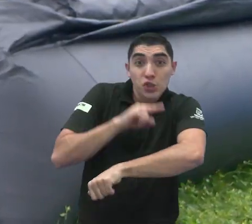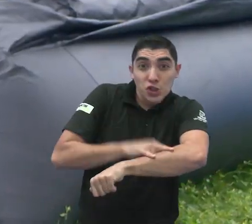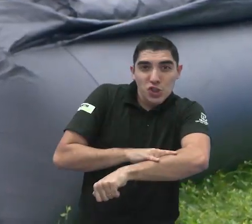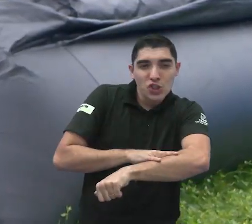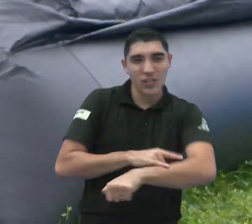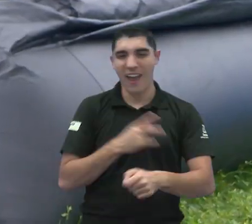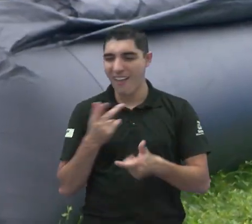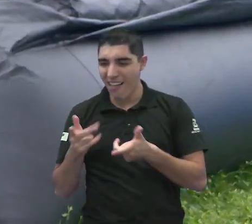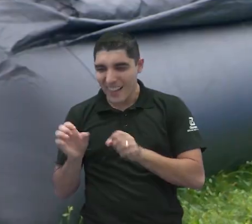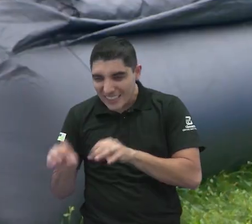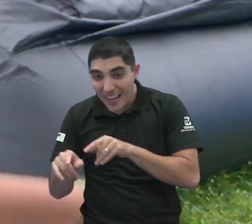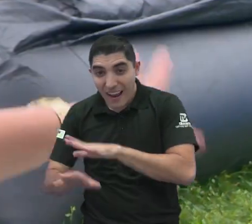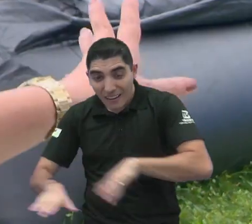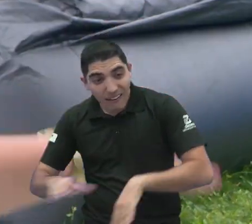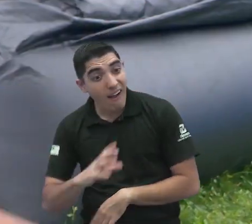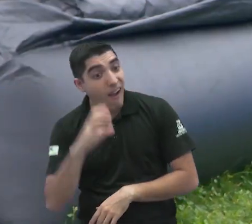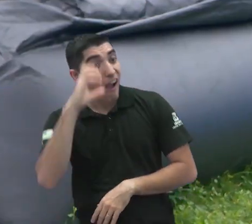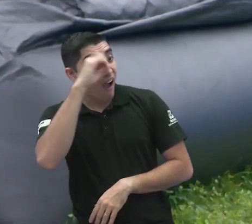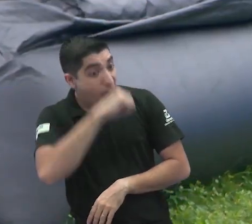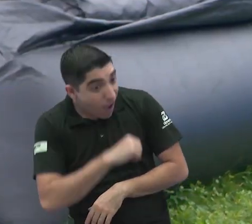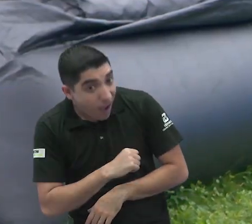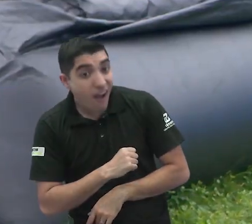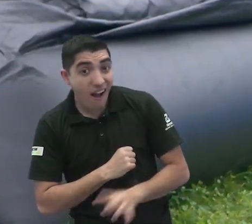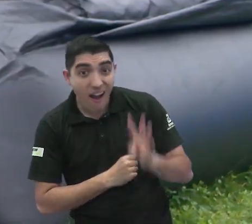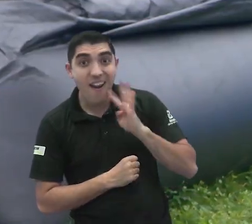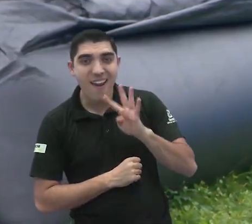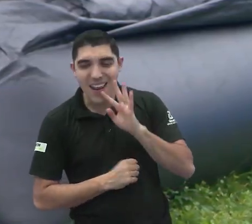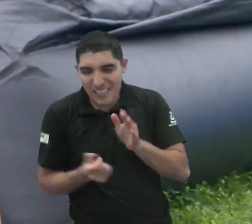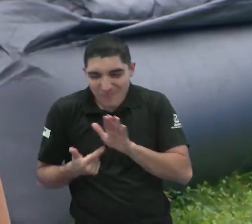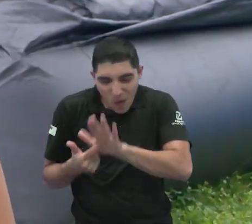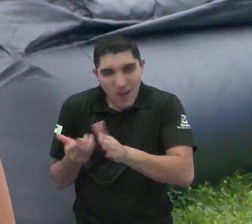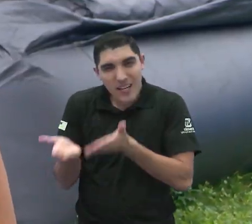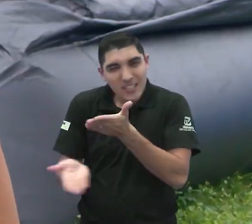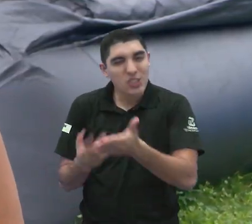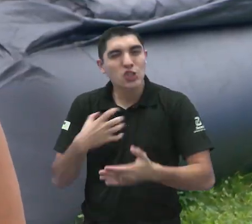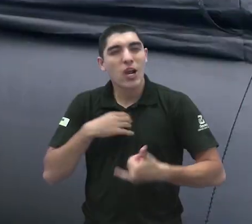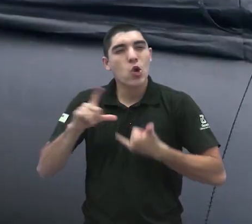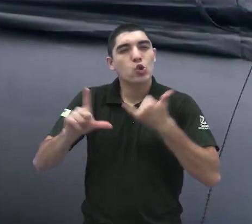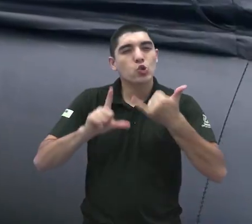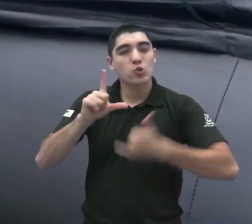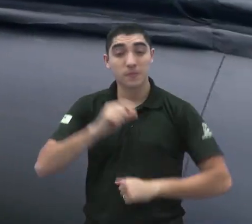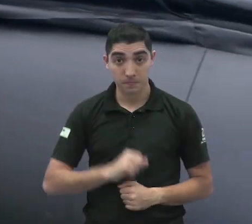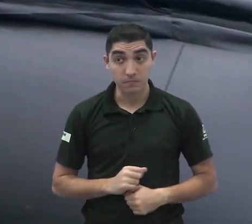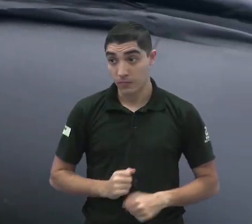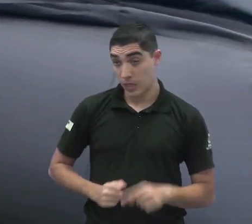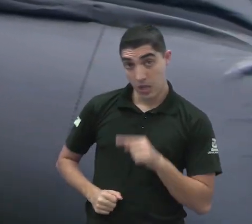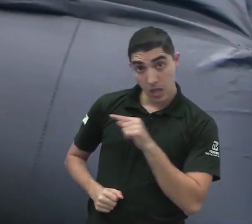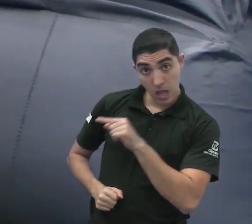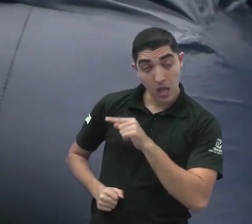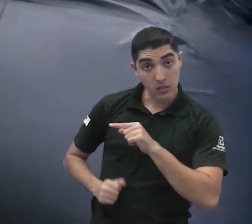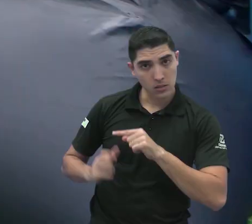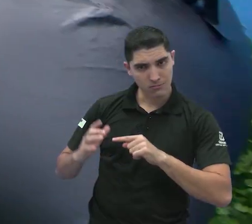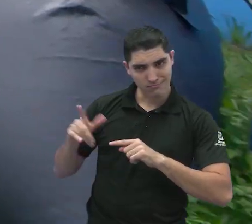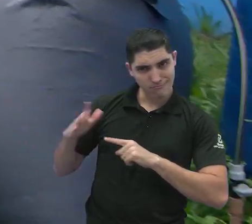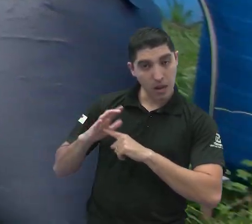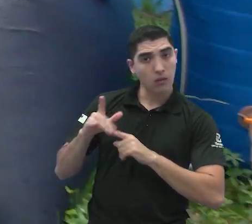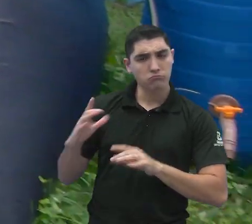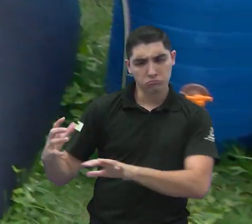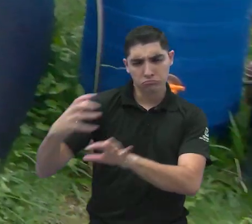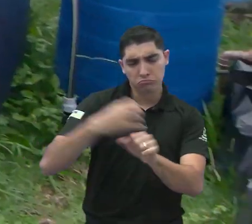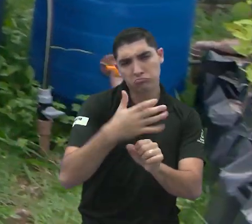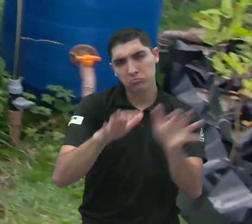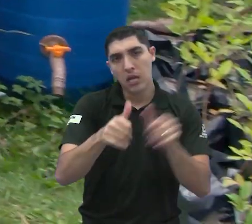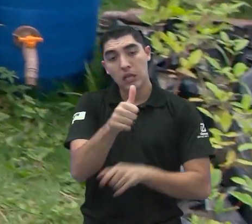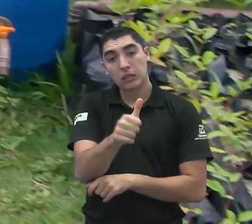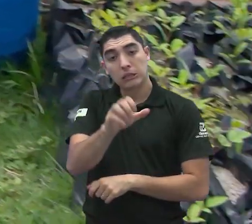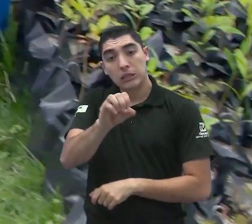de vitamina que vai lá para as plantinhas que estão lá atrás e também que a gente vai utilizar na horta. Um equipamento desses pode processar até